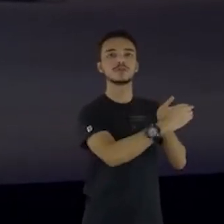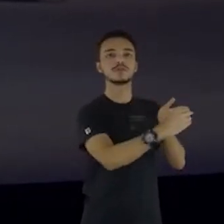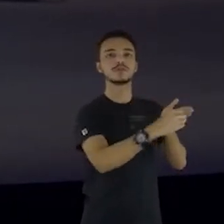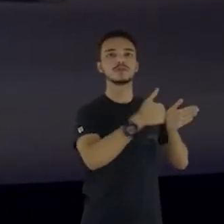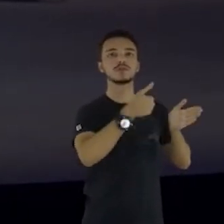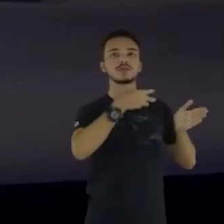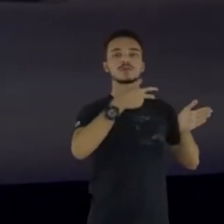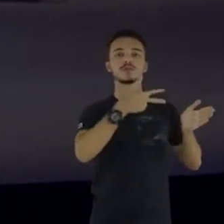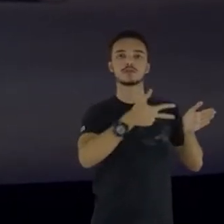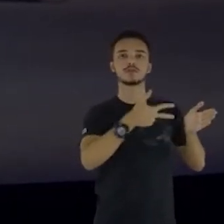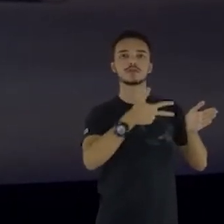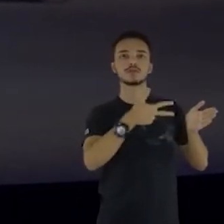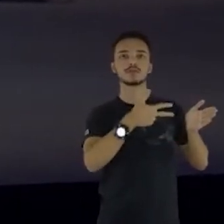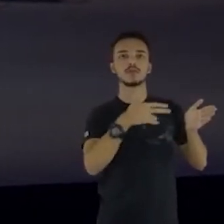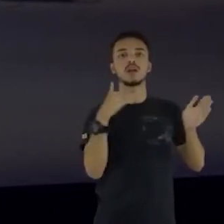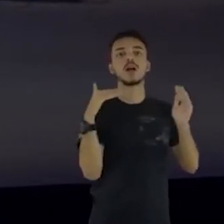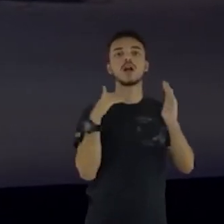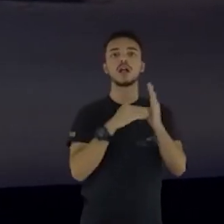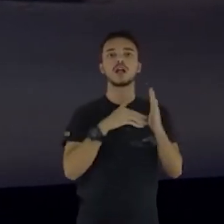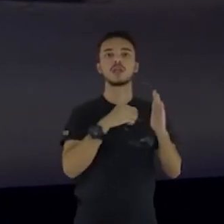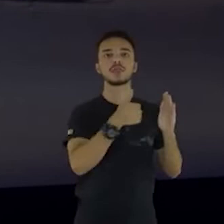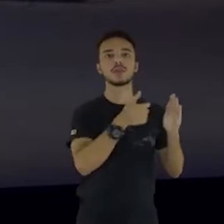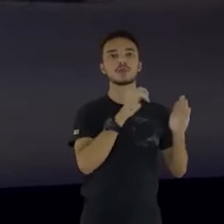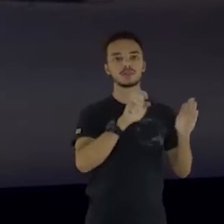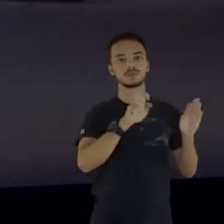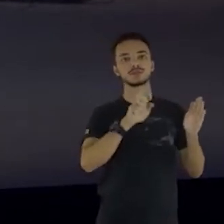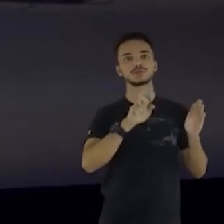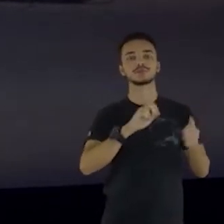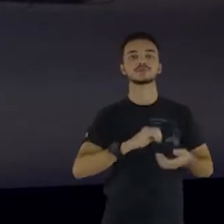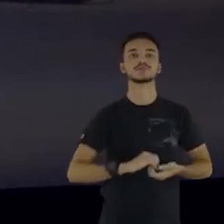versículo 13, do 13 ao 15.